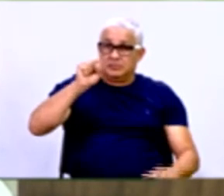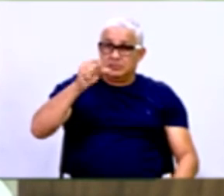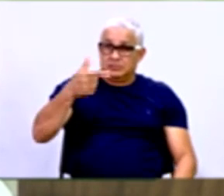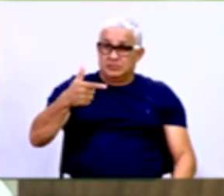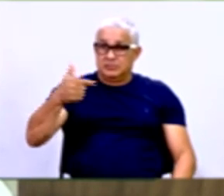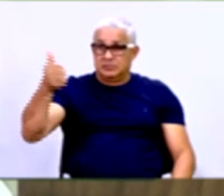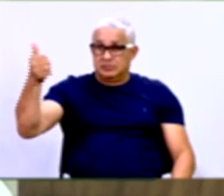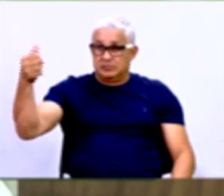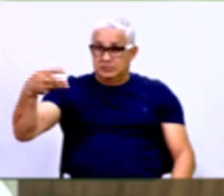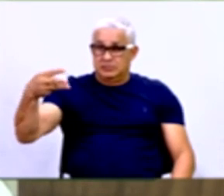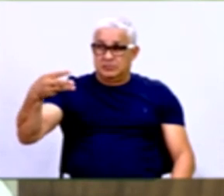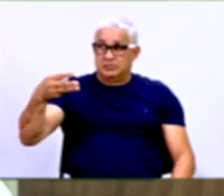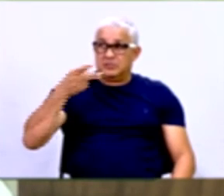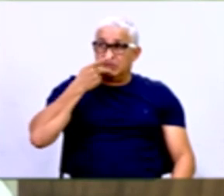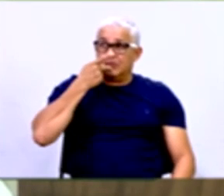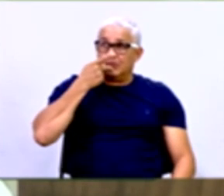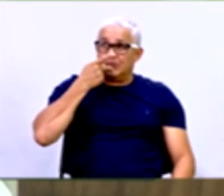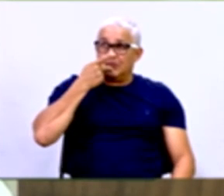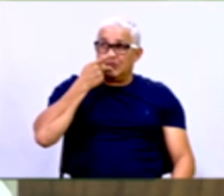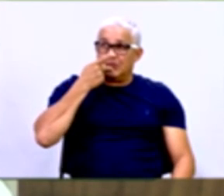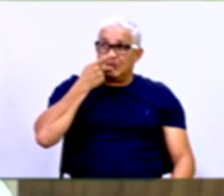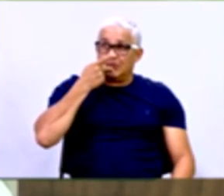8.213, ela diz